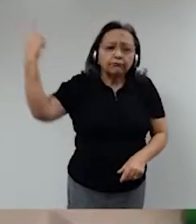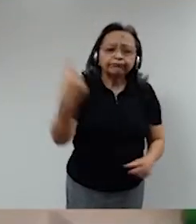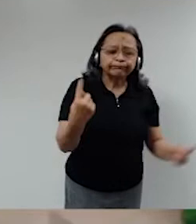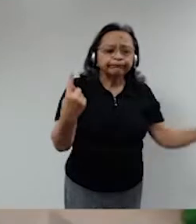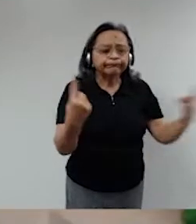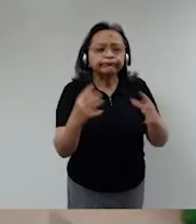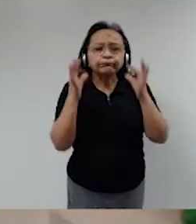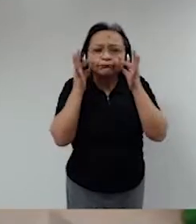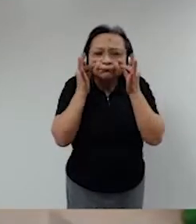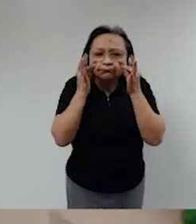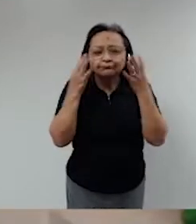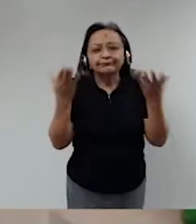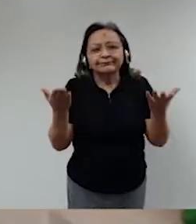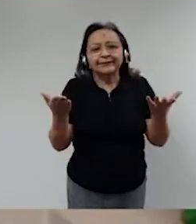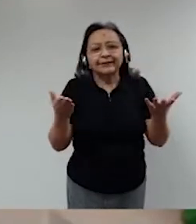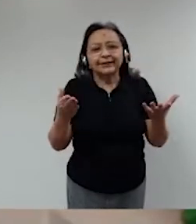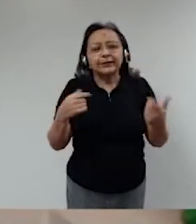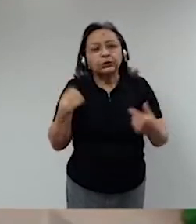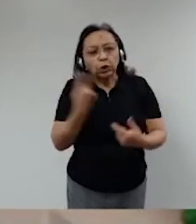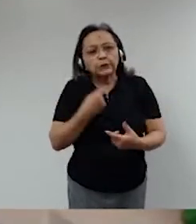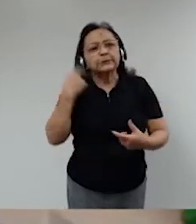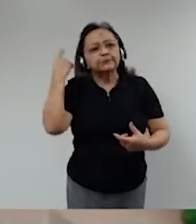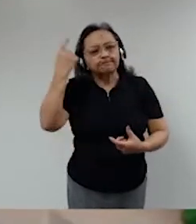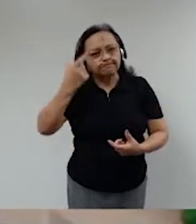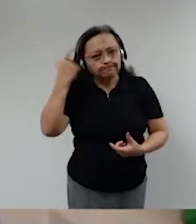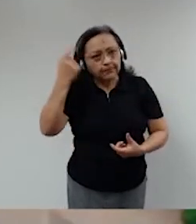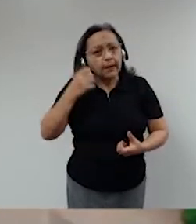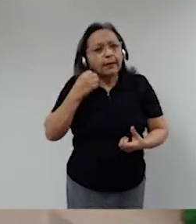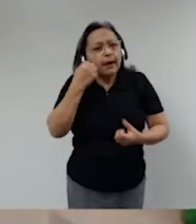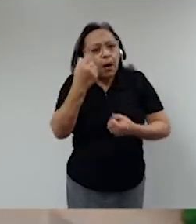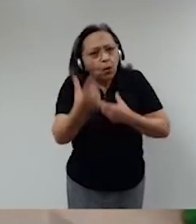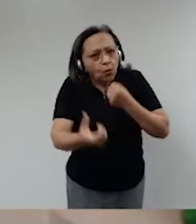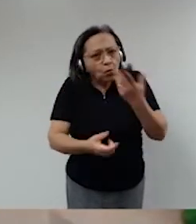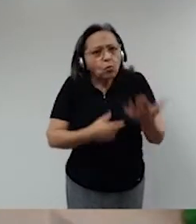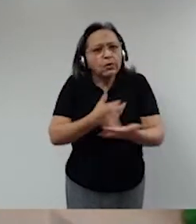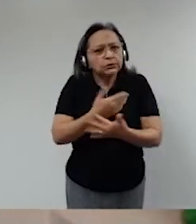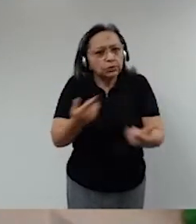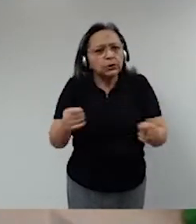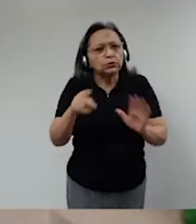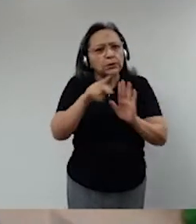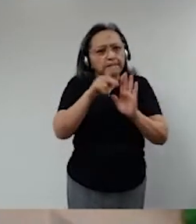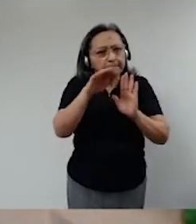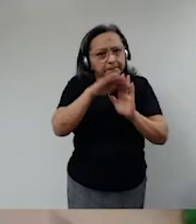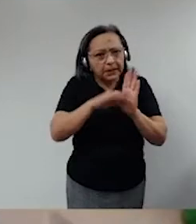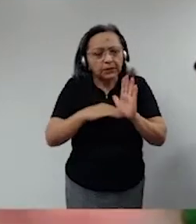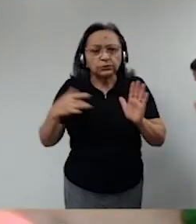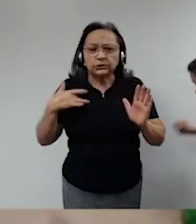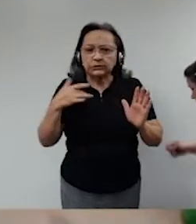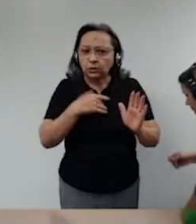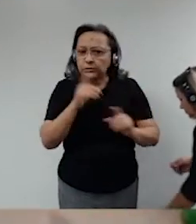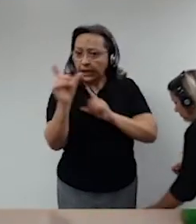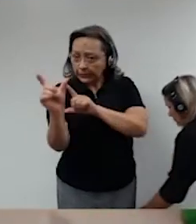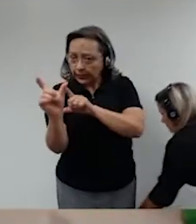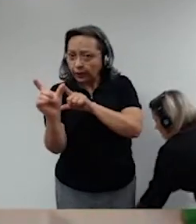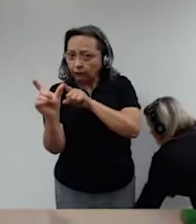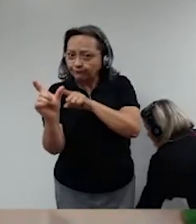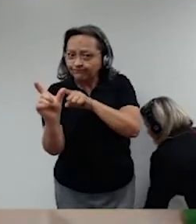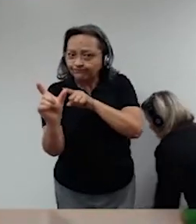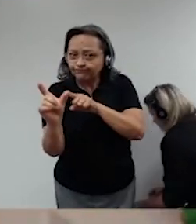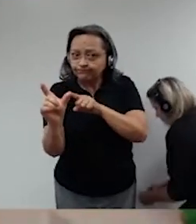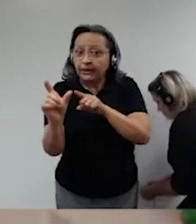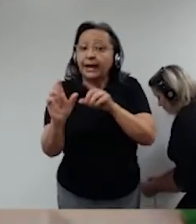médico, a gente tem um receio que alguns planos ou seguradoras, né, cancelem sua